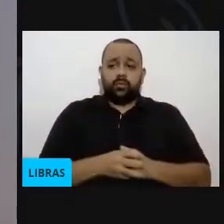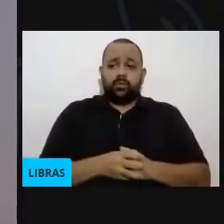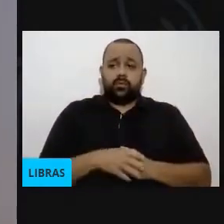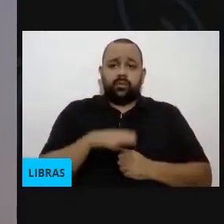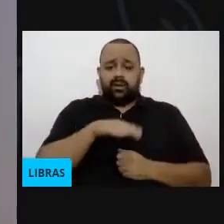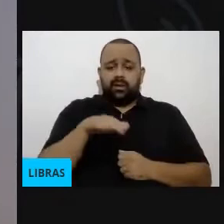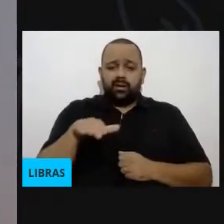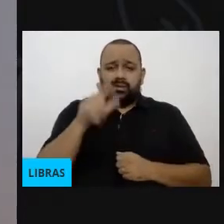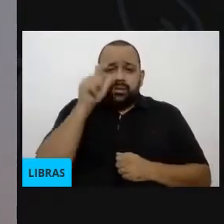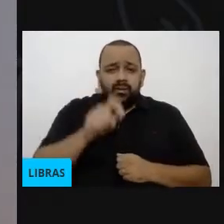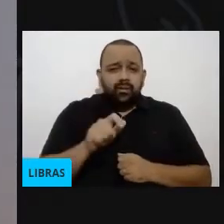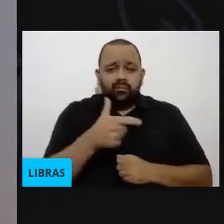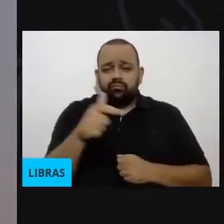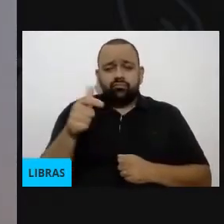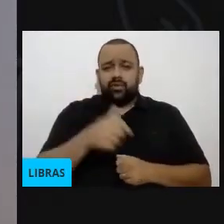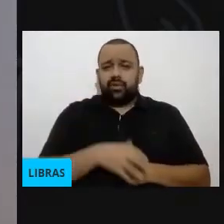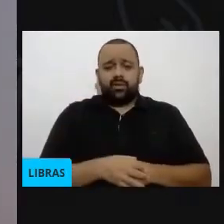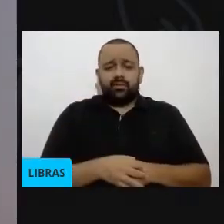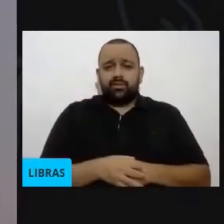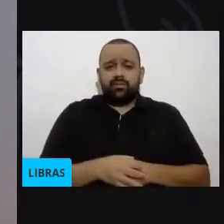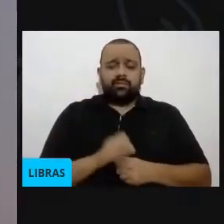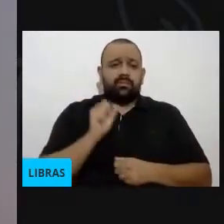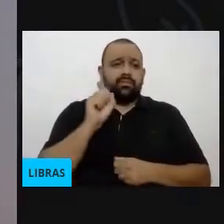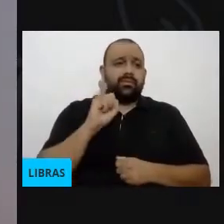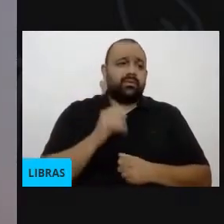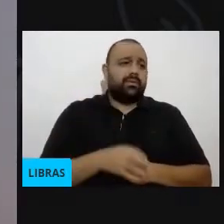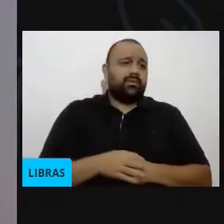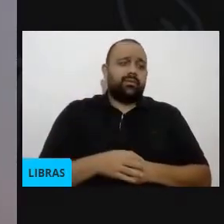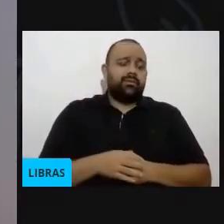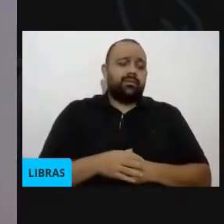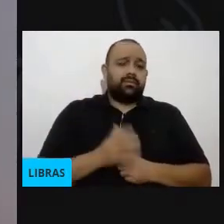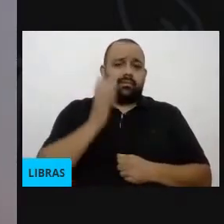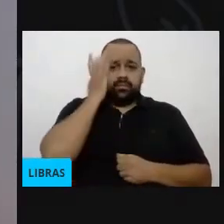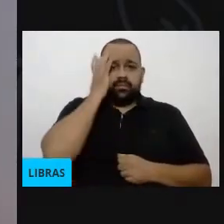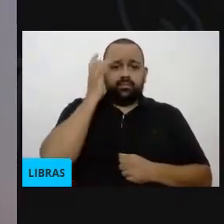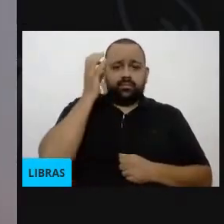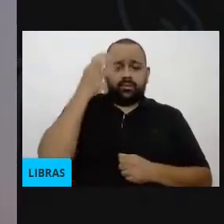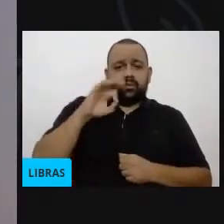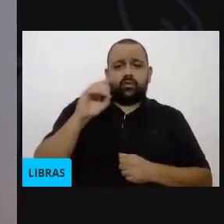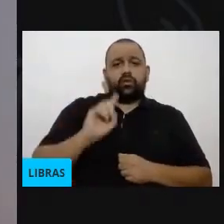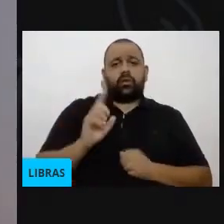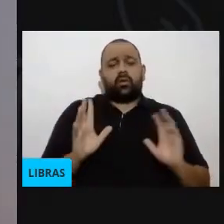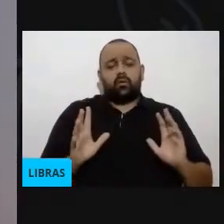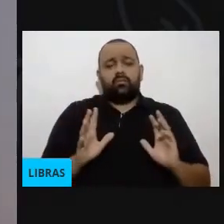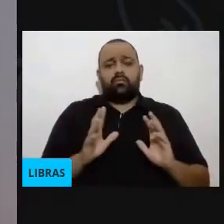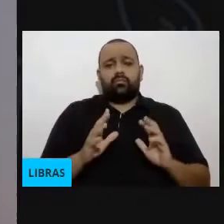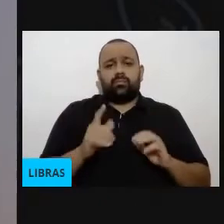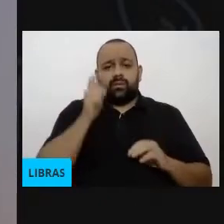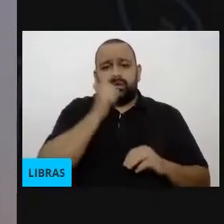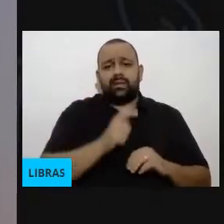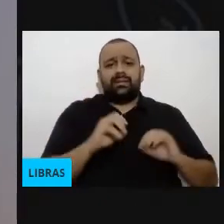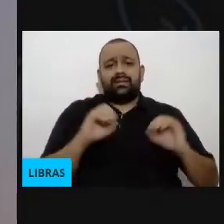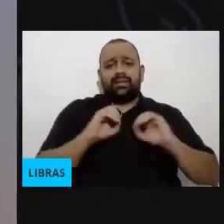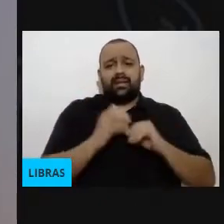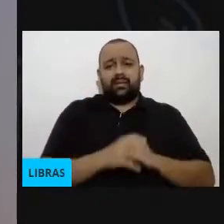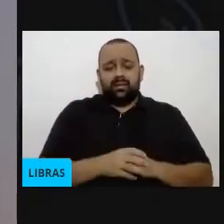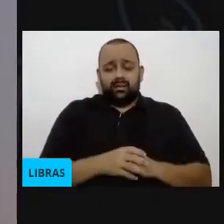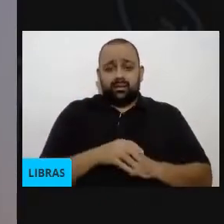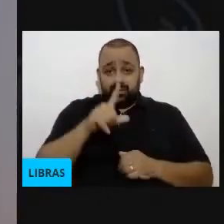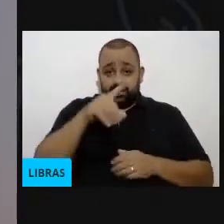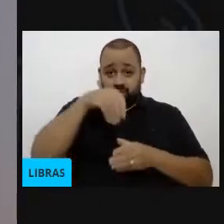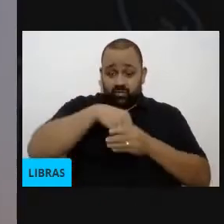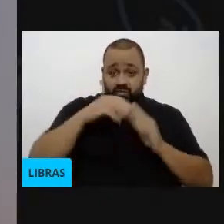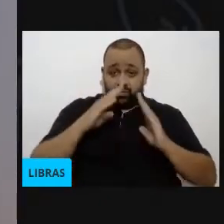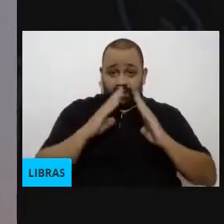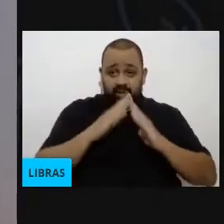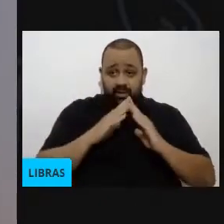nisso. Ela, seja criança de desenvolvimento típico ou não, ninguém teve interesse. Você está dentro da sua casa, vê